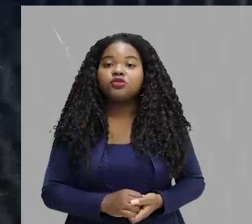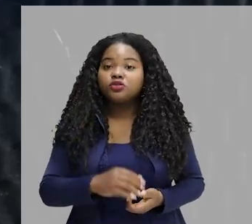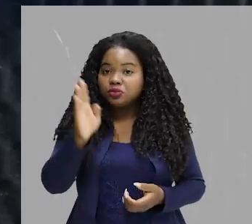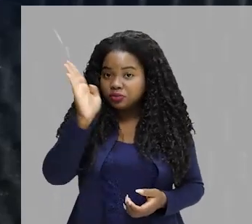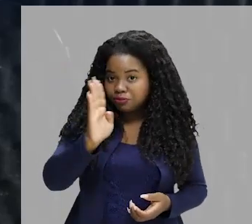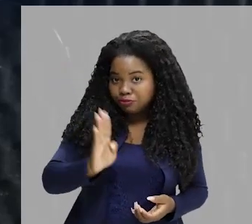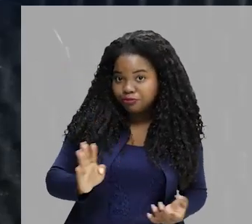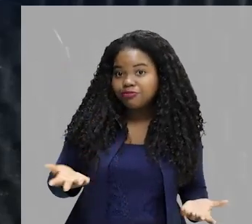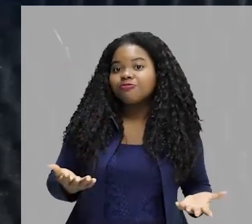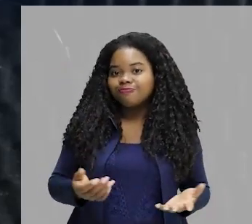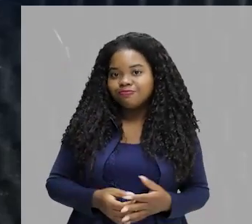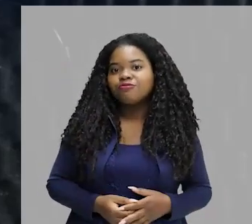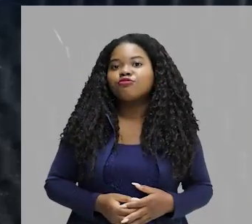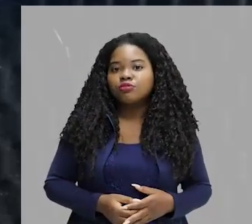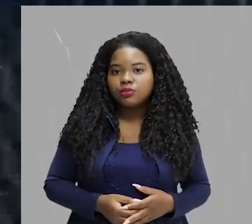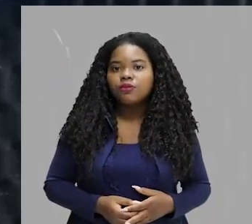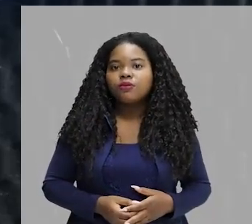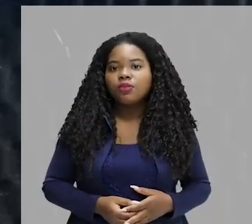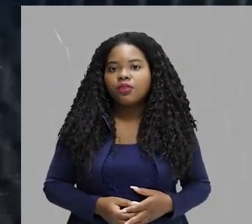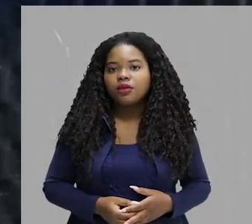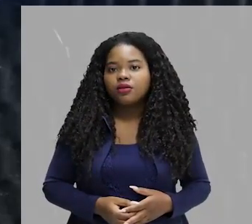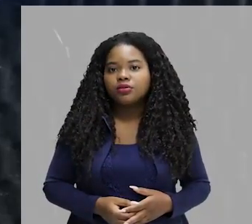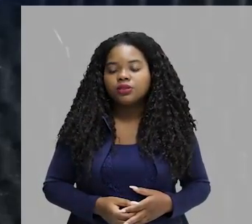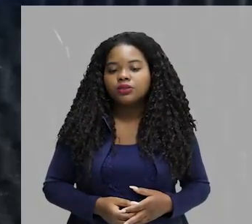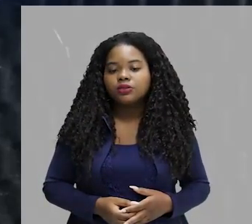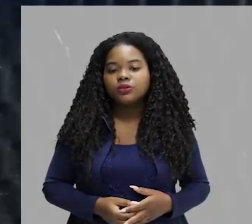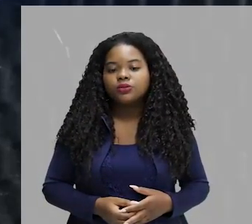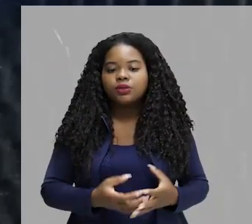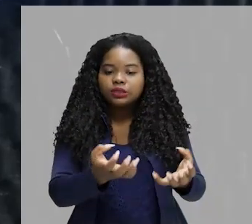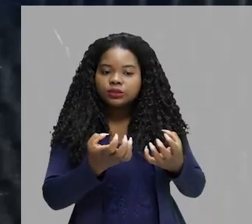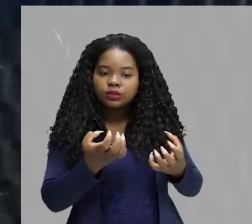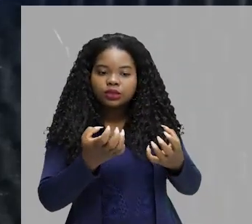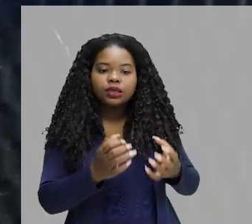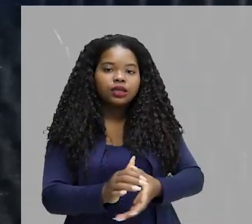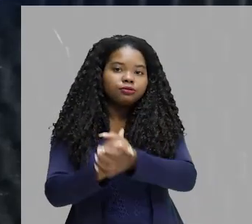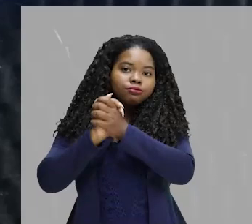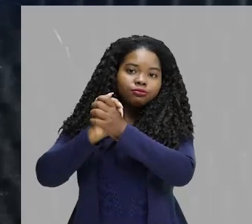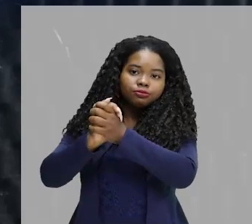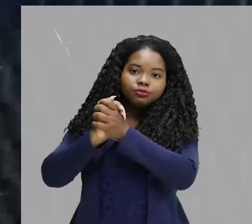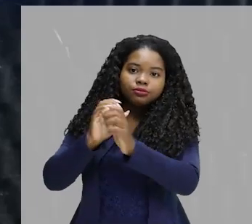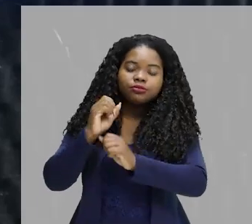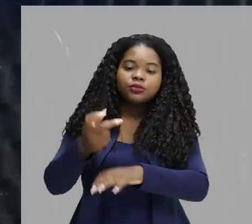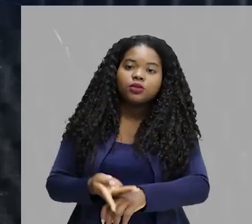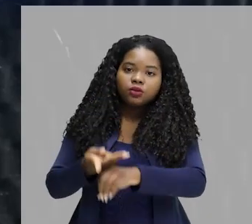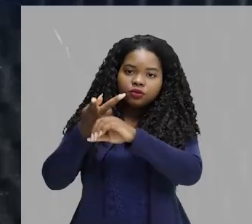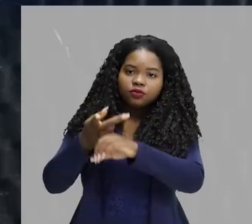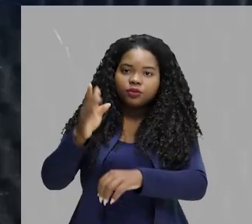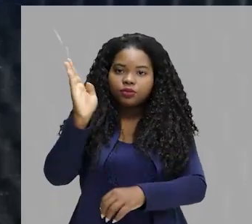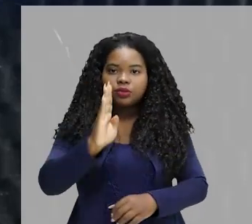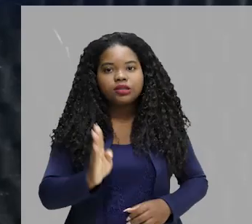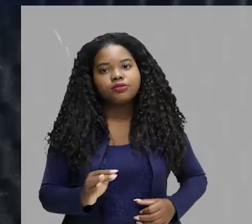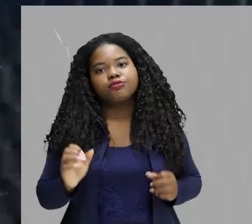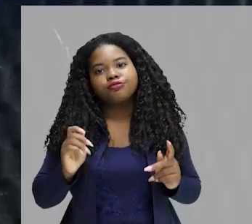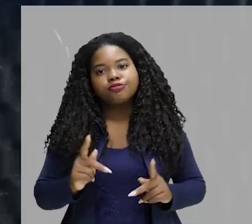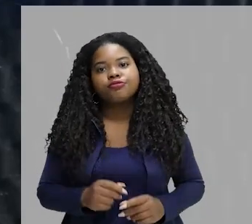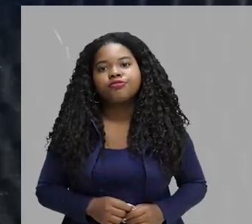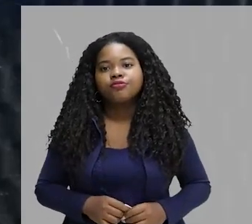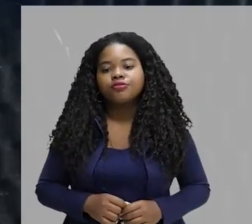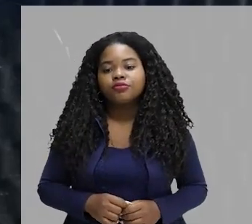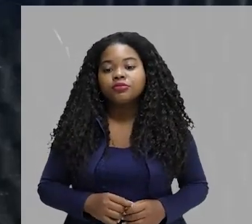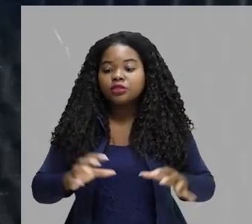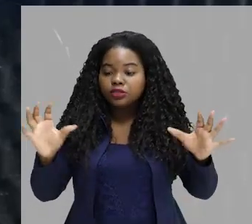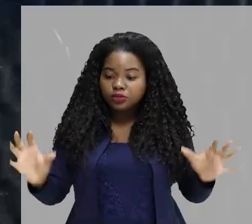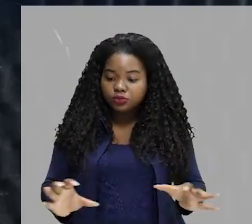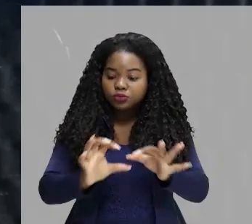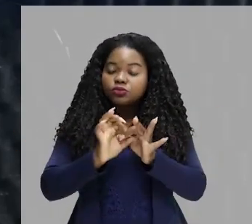são brasileiras, torcem pelo Brasil, pelo êxito do atleta brasileiro, da seleção brasileira de determinado esporte. E isso nos